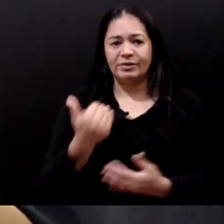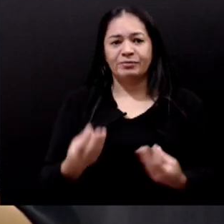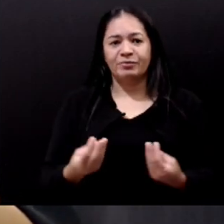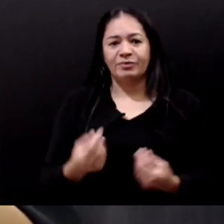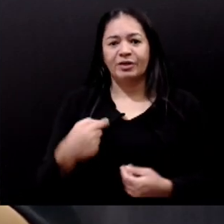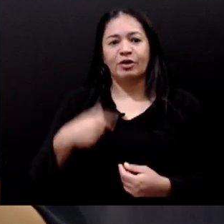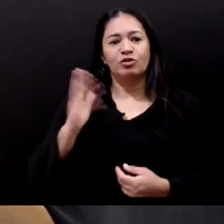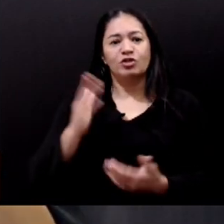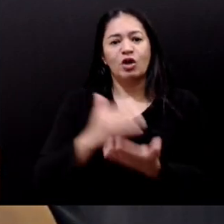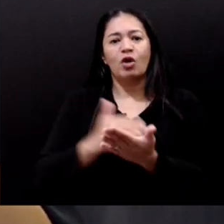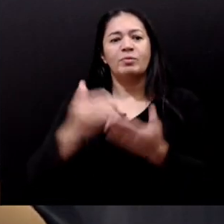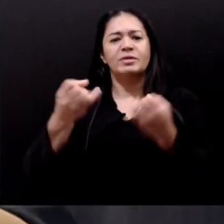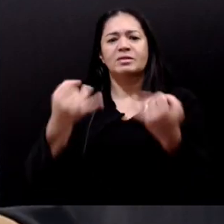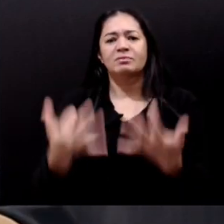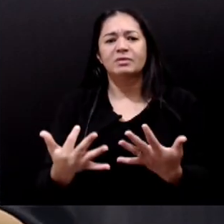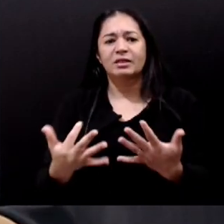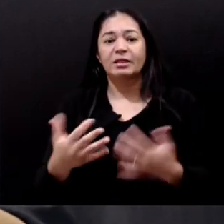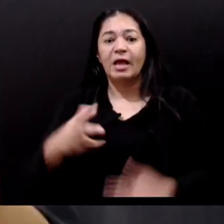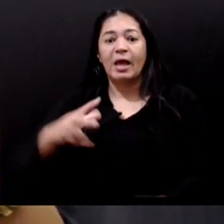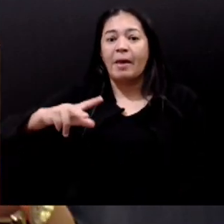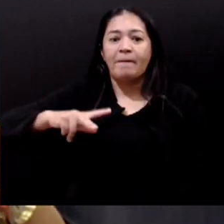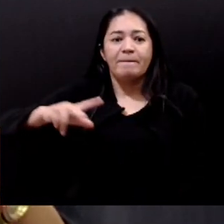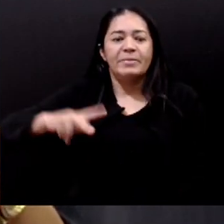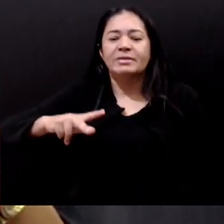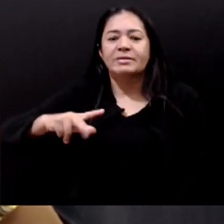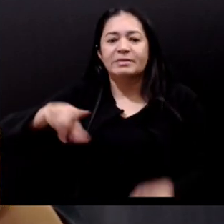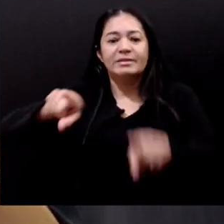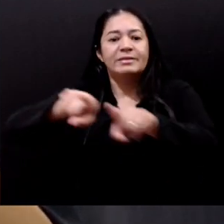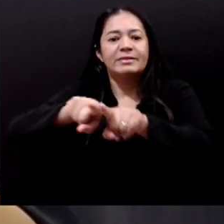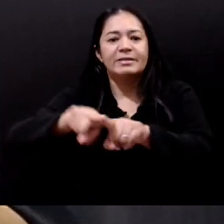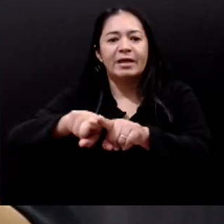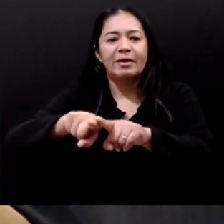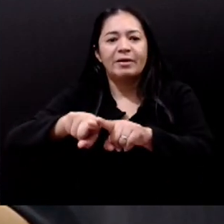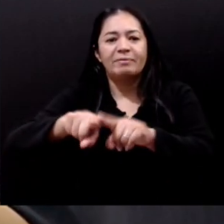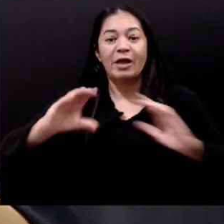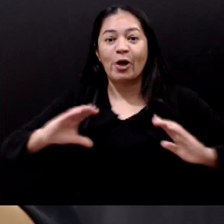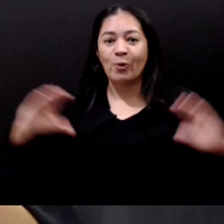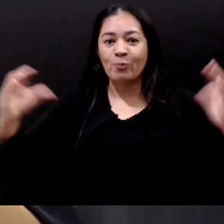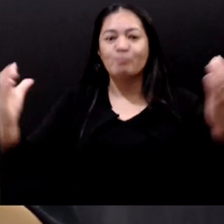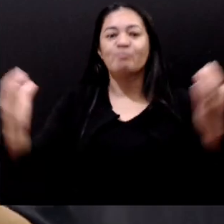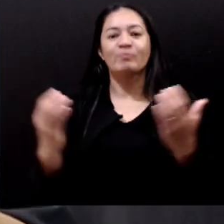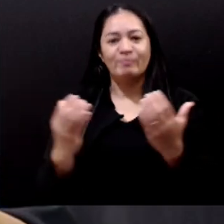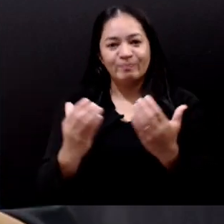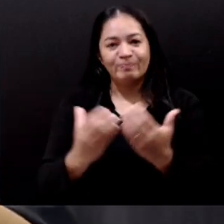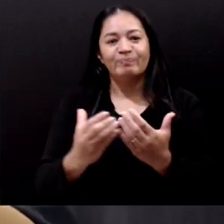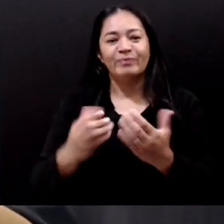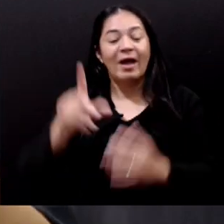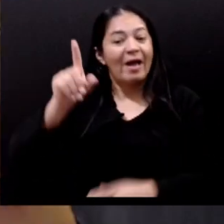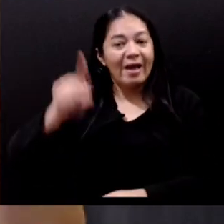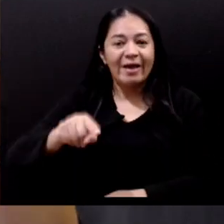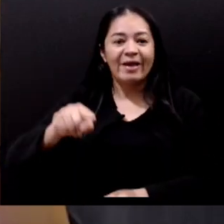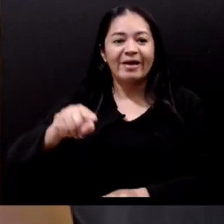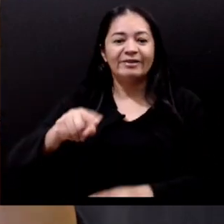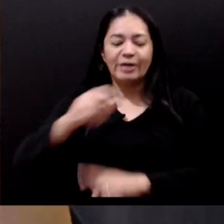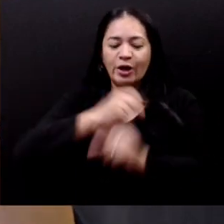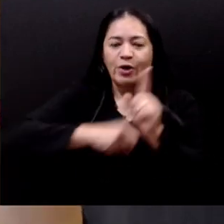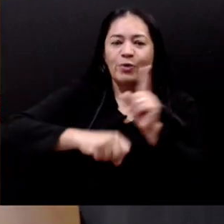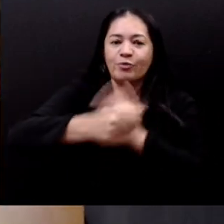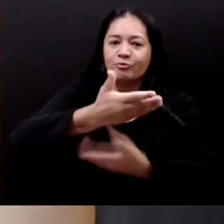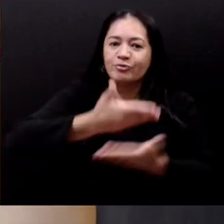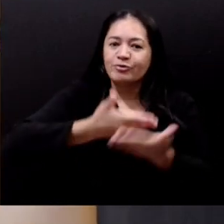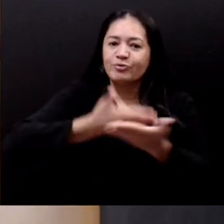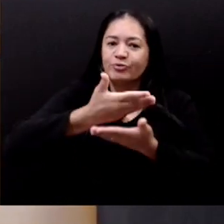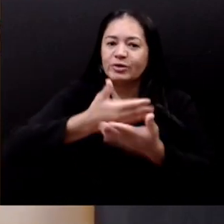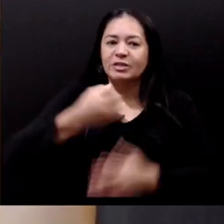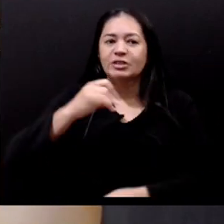extremamente pessoal e ela também é comunitária, né? Ela é social. Então, se a gente pegar lá,